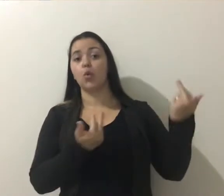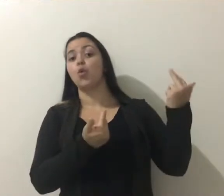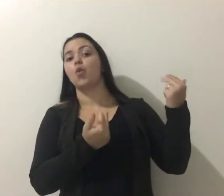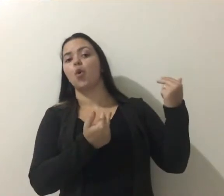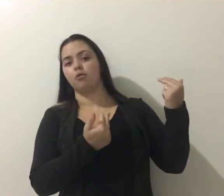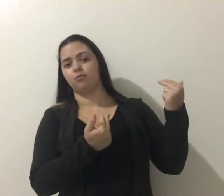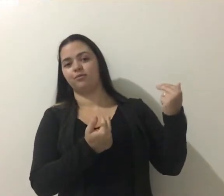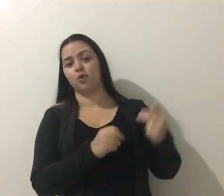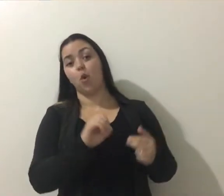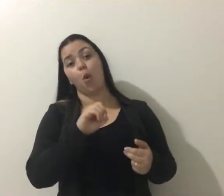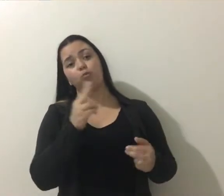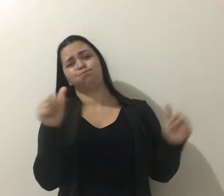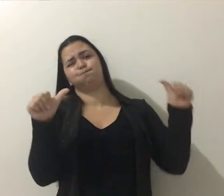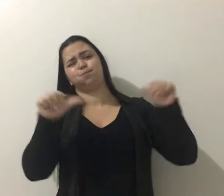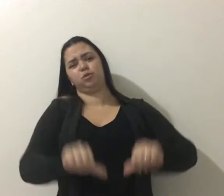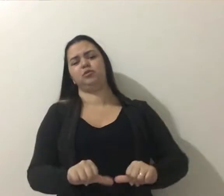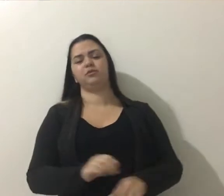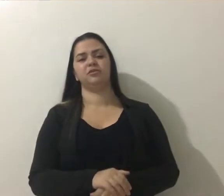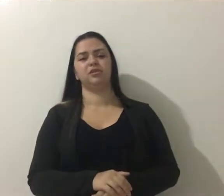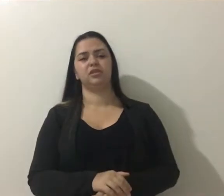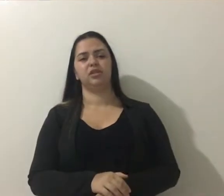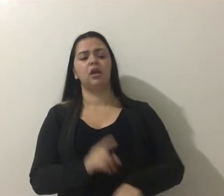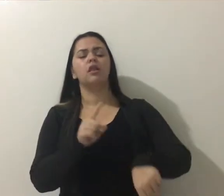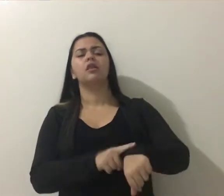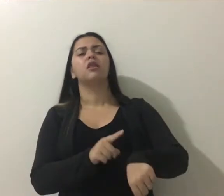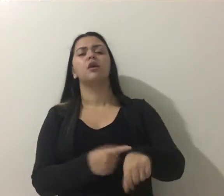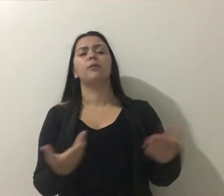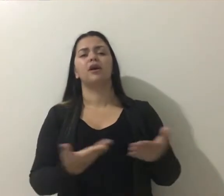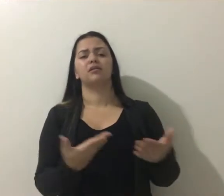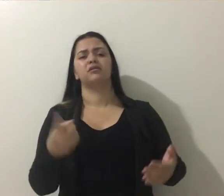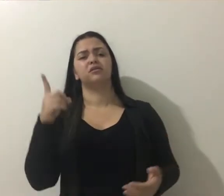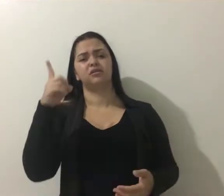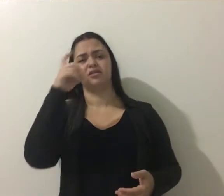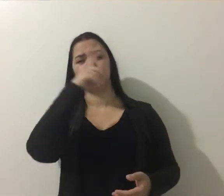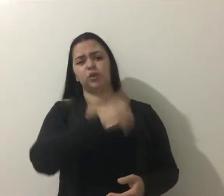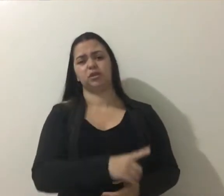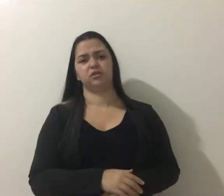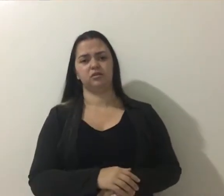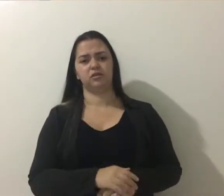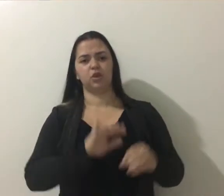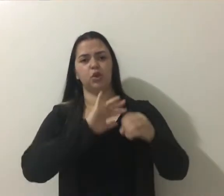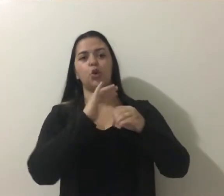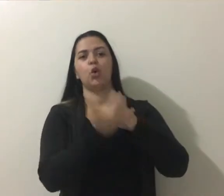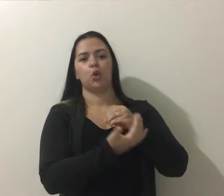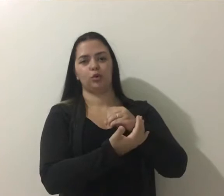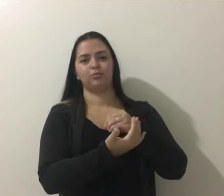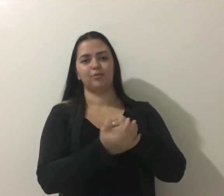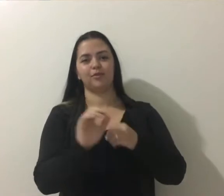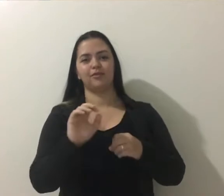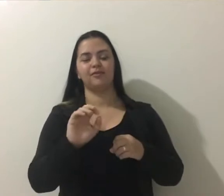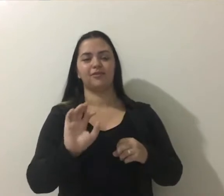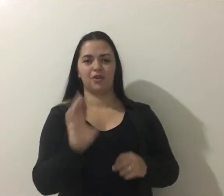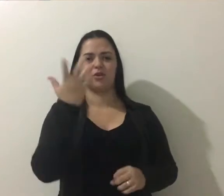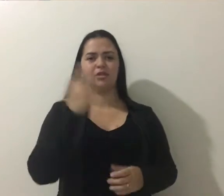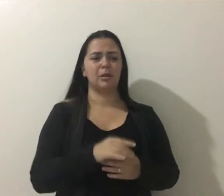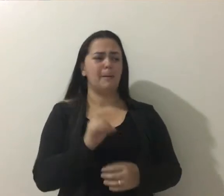Esse momento que a gente está vivendo, será que toda essa angústia que tem assolado muita gente, todo esse medo,